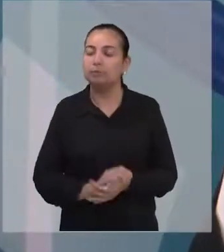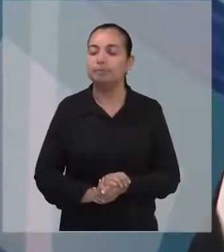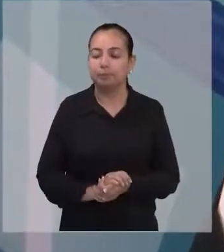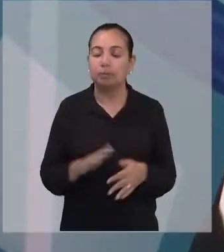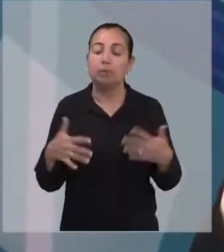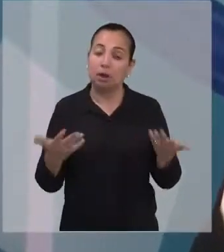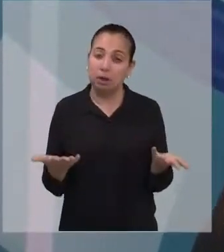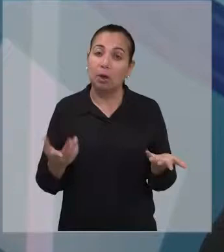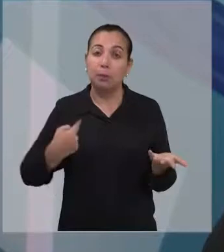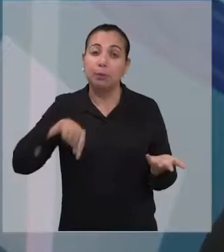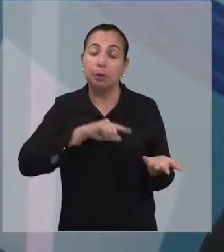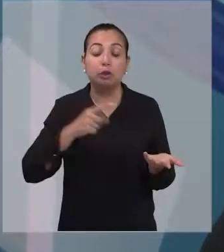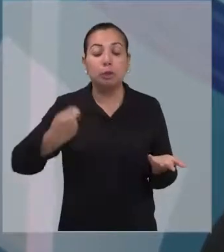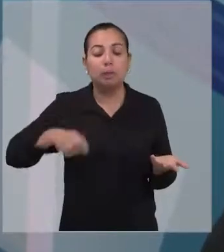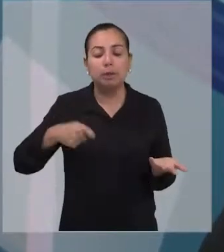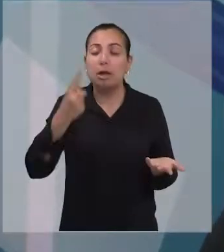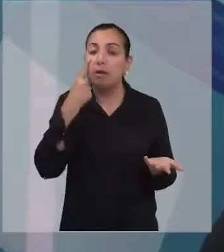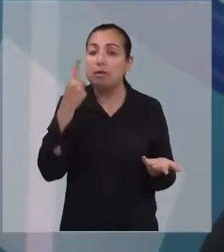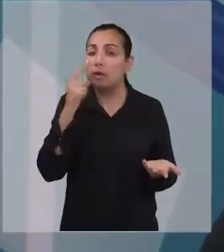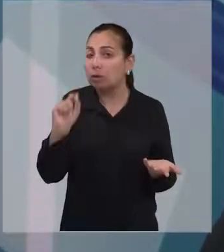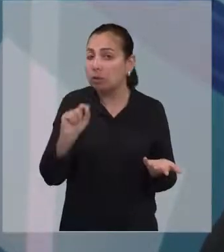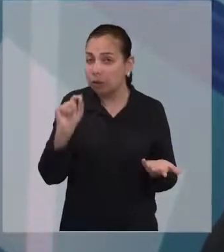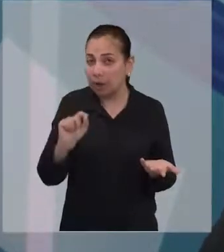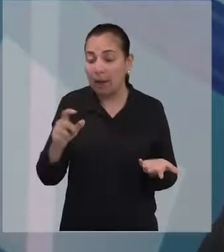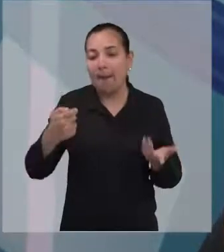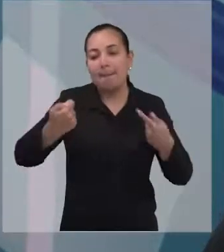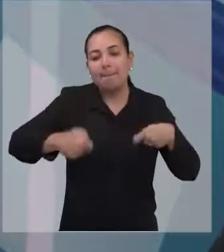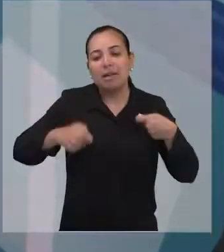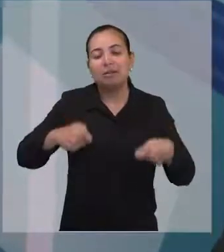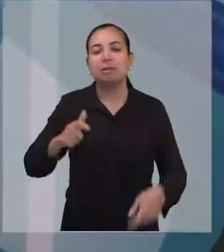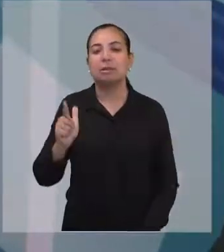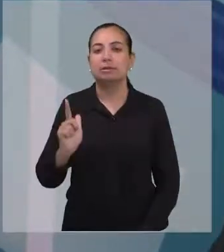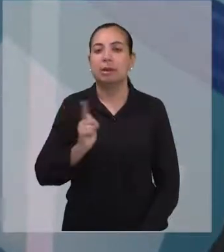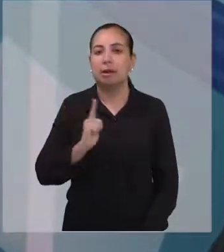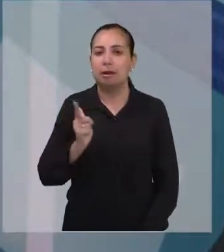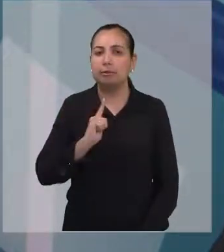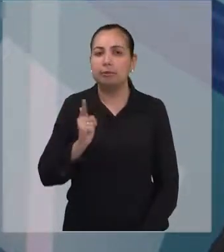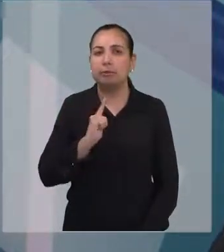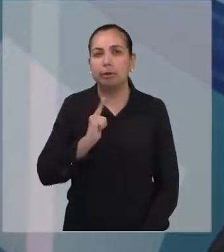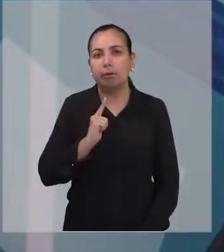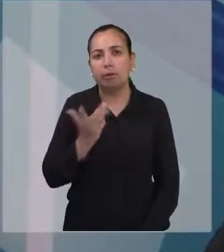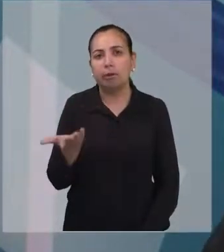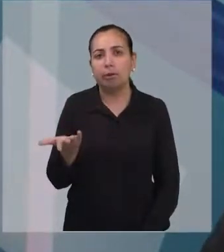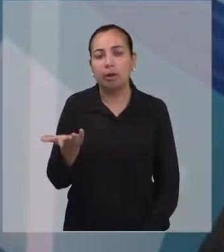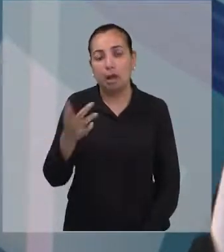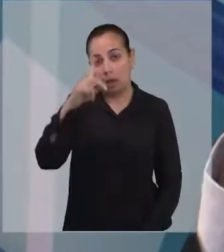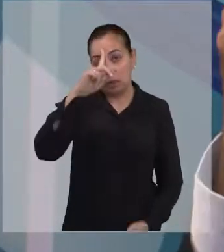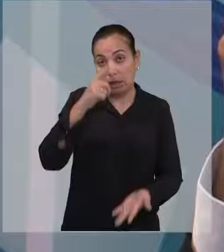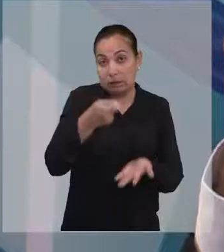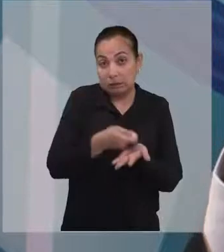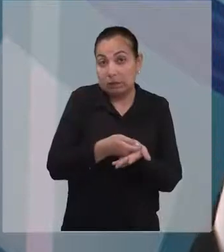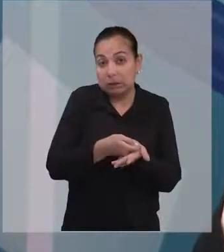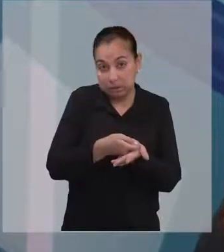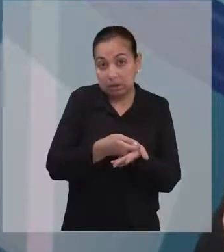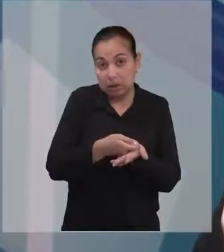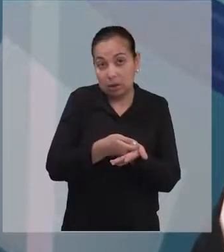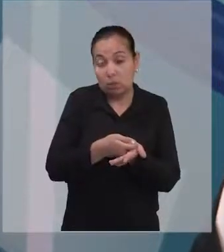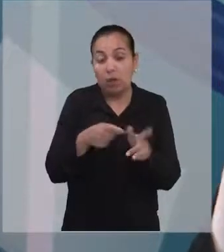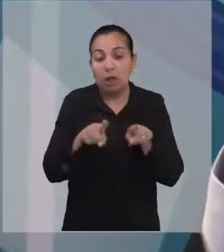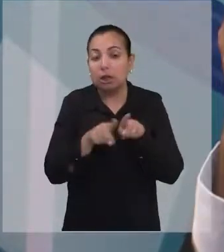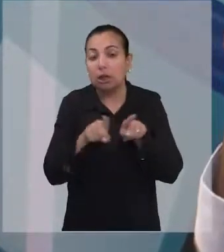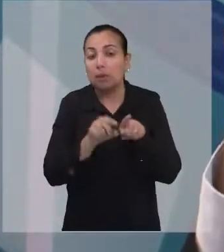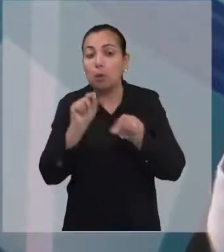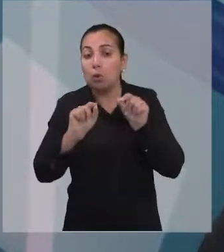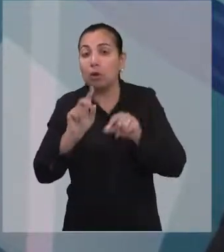conluio, era preciso considerar que houvesse uma sintonia das decisões e